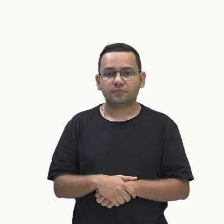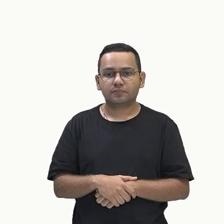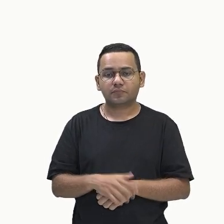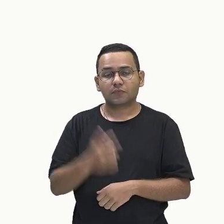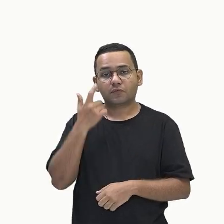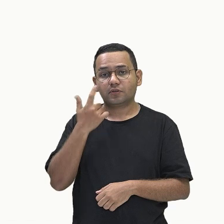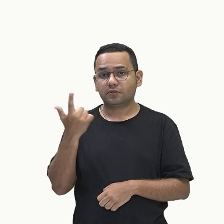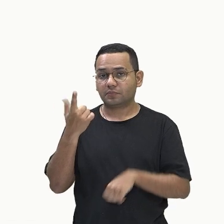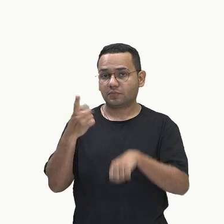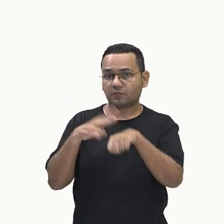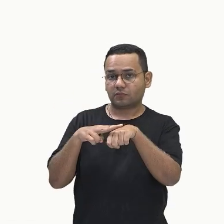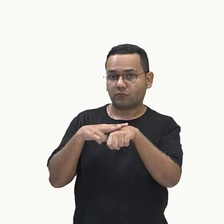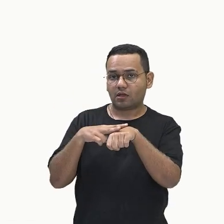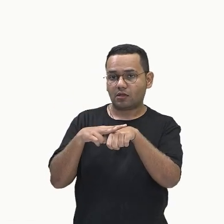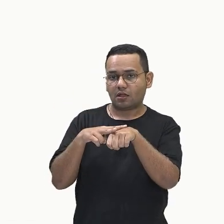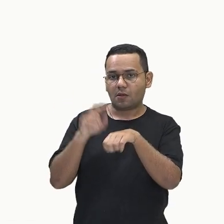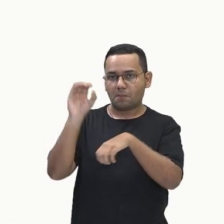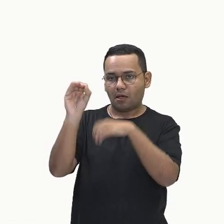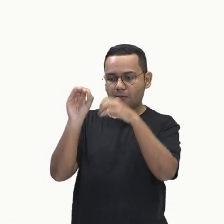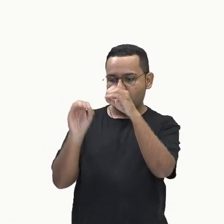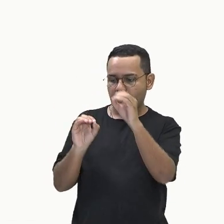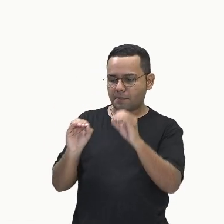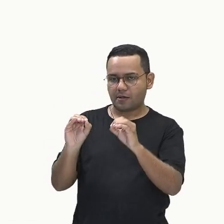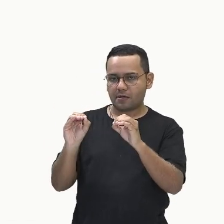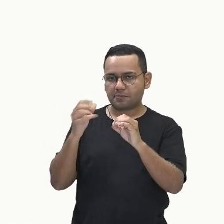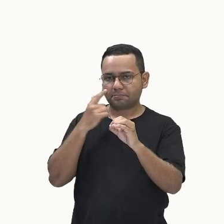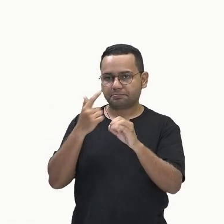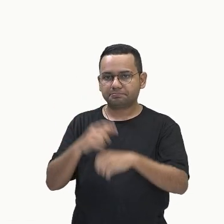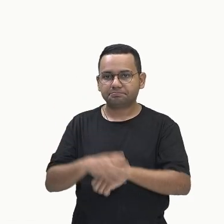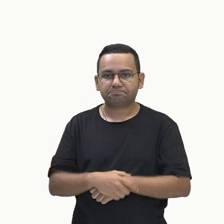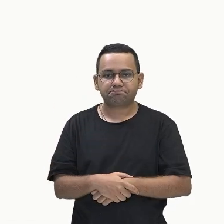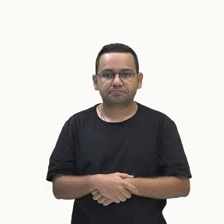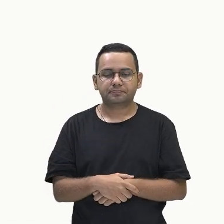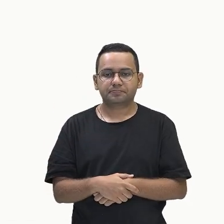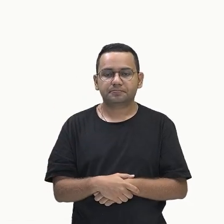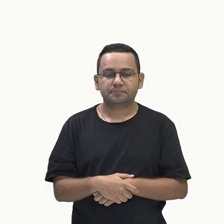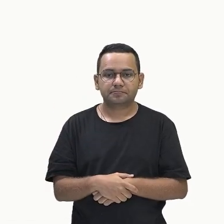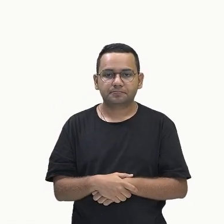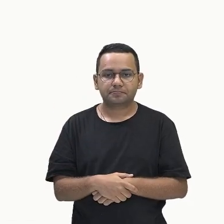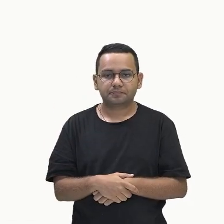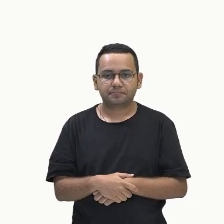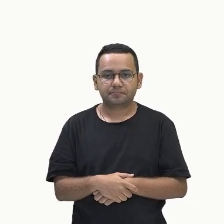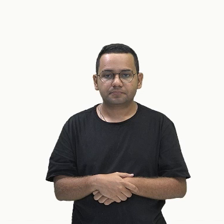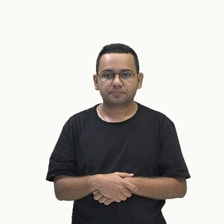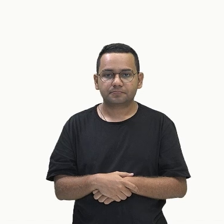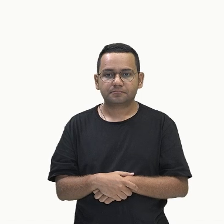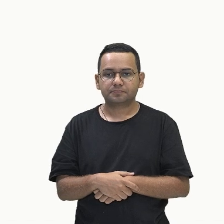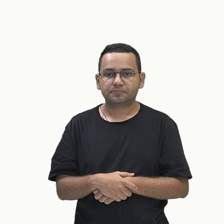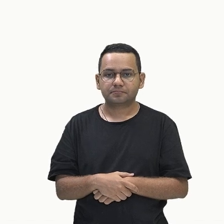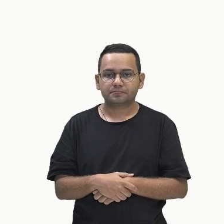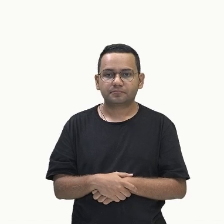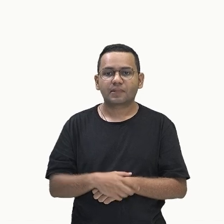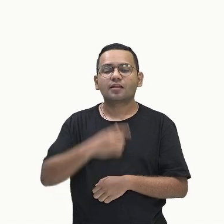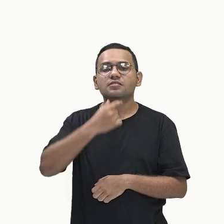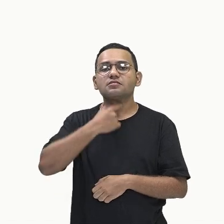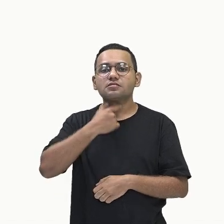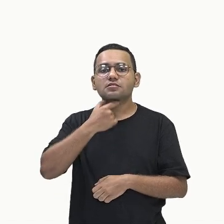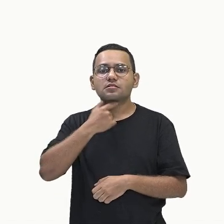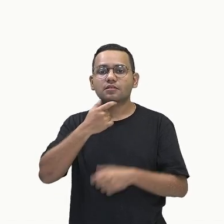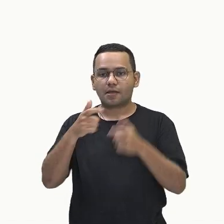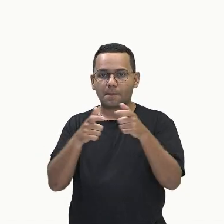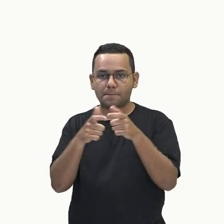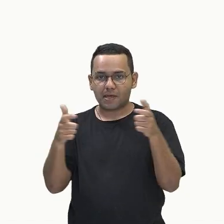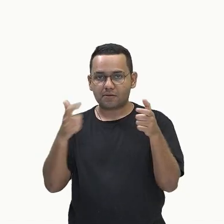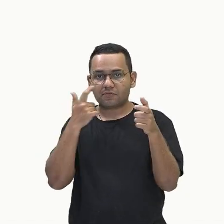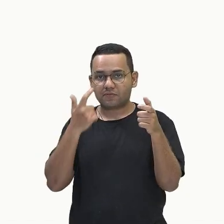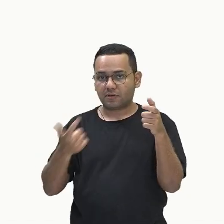4 glândulas paratireoides. Está aqui, elas estão um pouco mais destacadas. A tireoide é essa maior, tá? Uma glândula